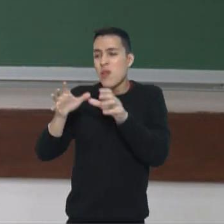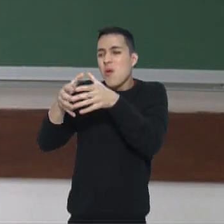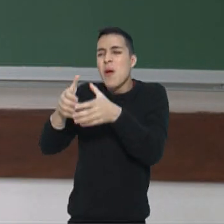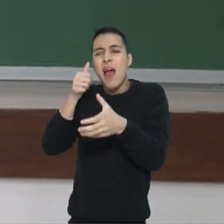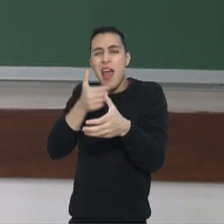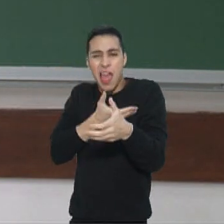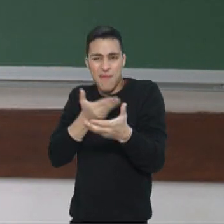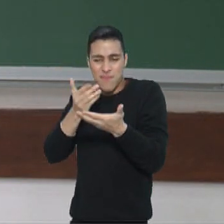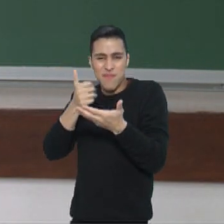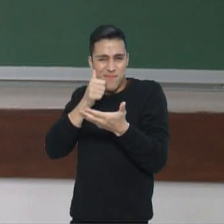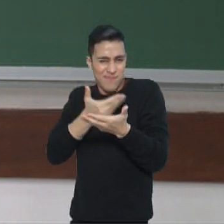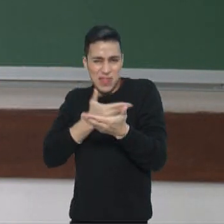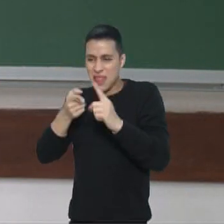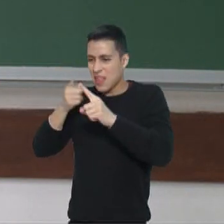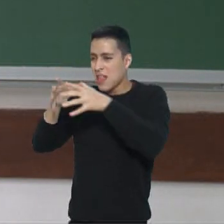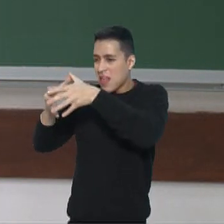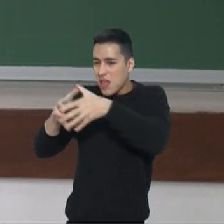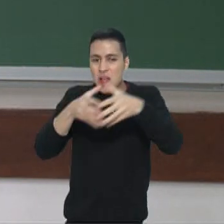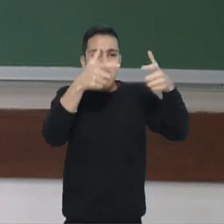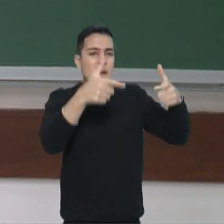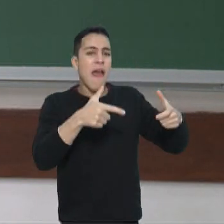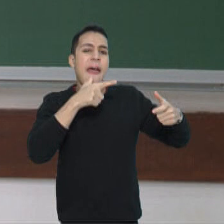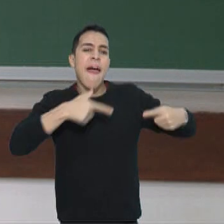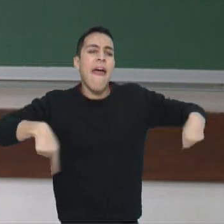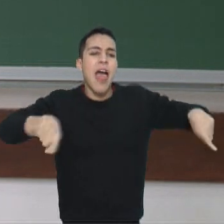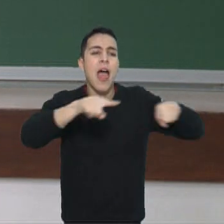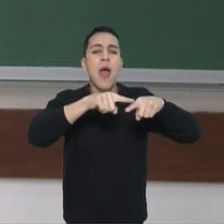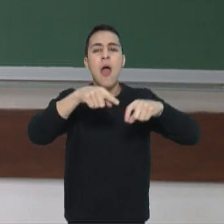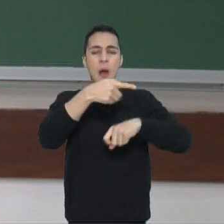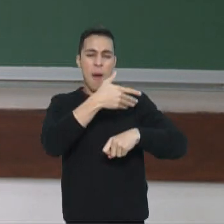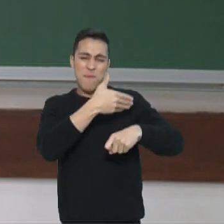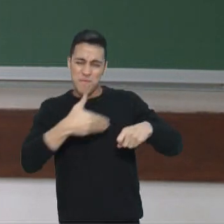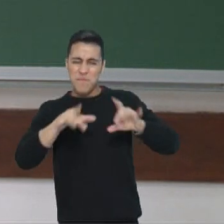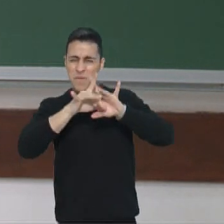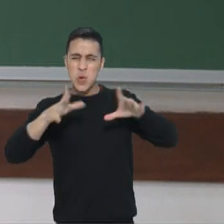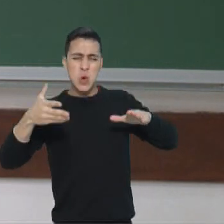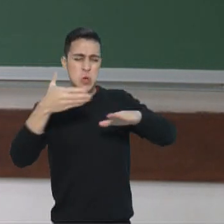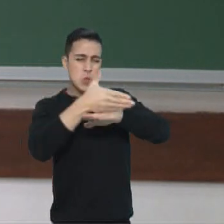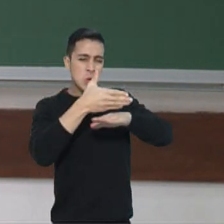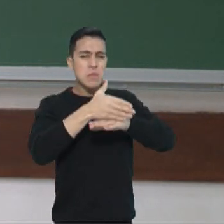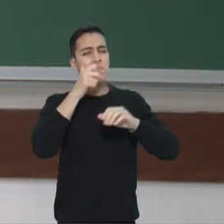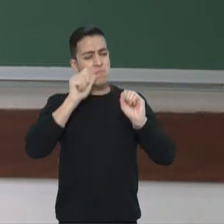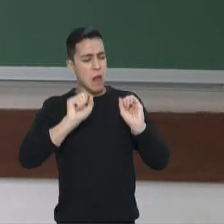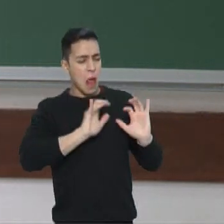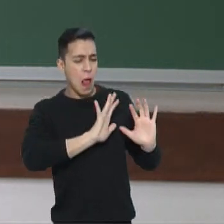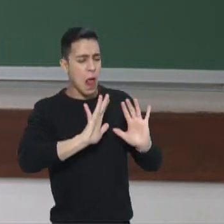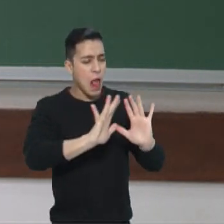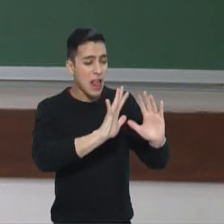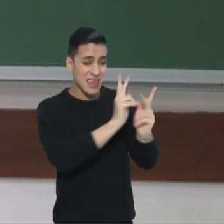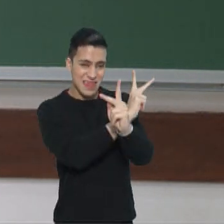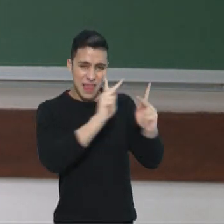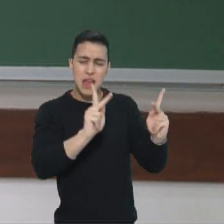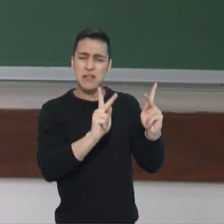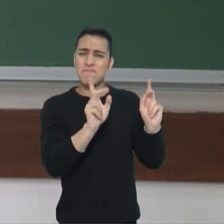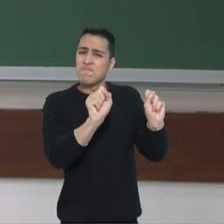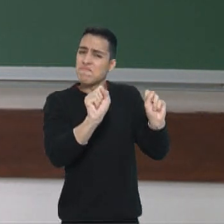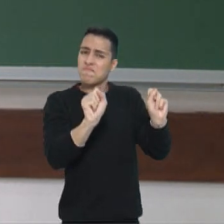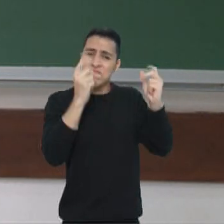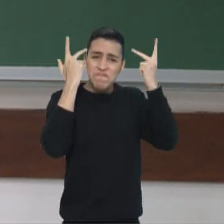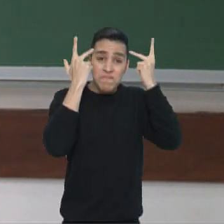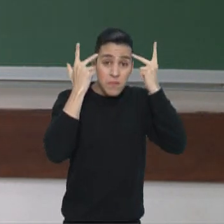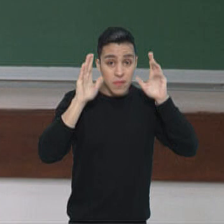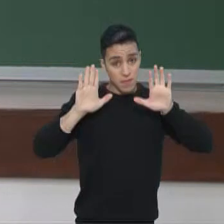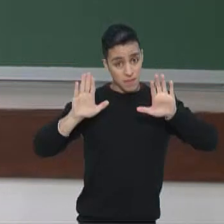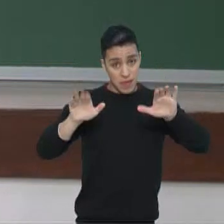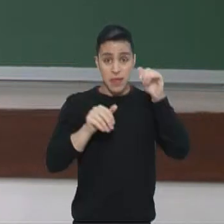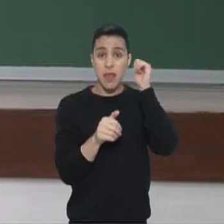amigas, frequentar banhos públicos e ir em outros tipos de diversões. Isso era muito comum para a mulher romana. Desde que a mulher